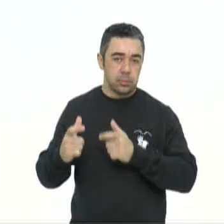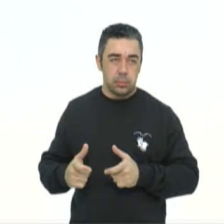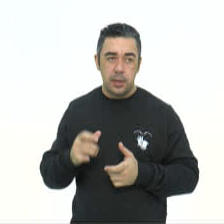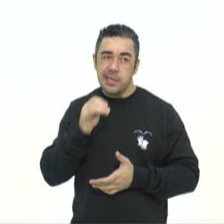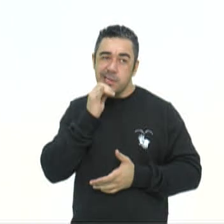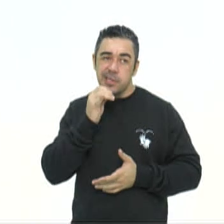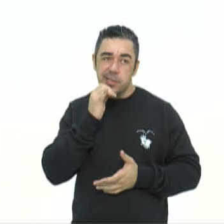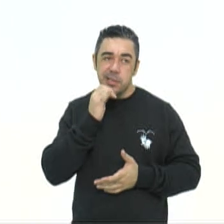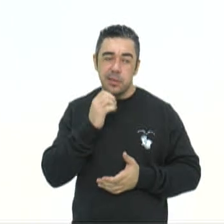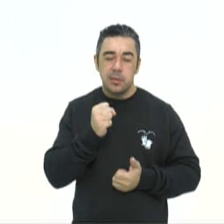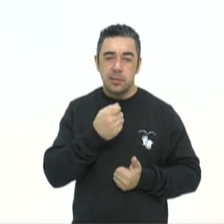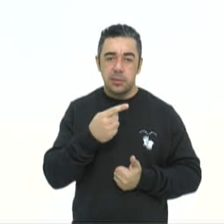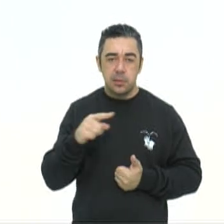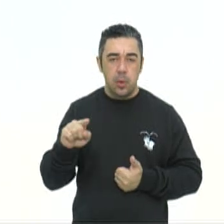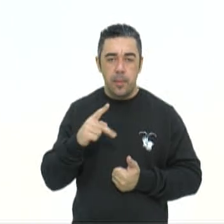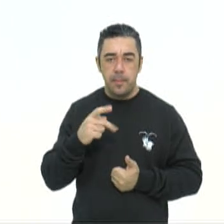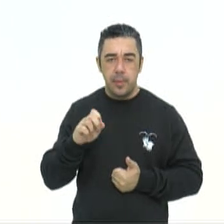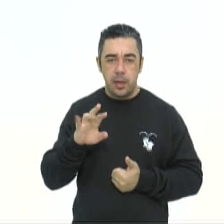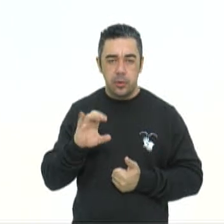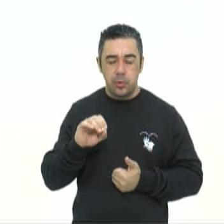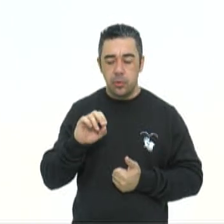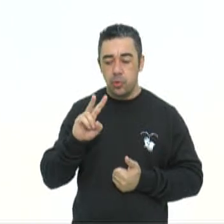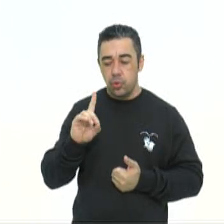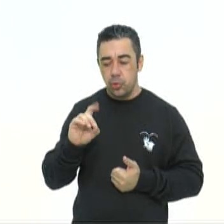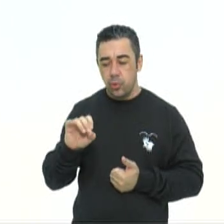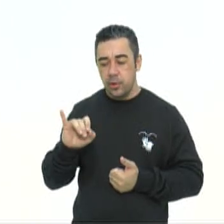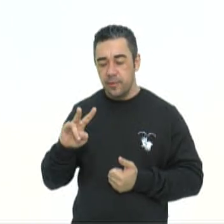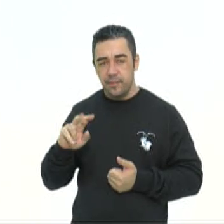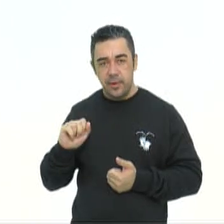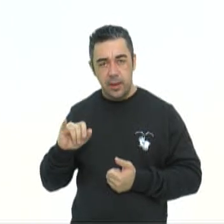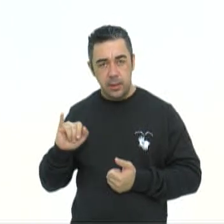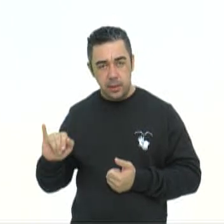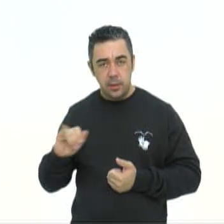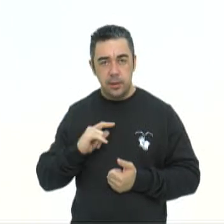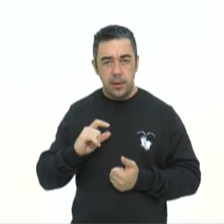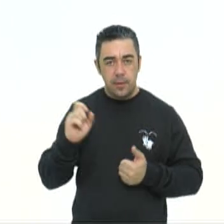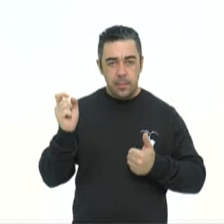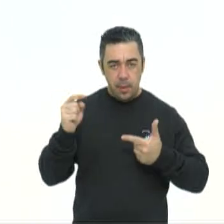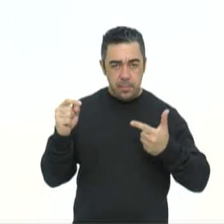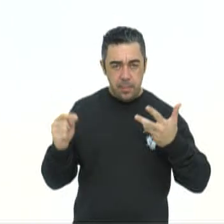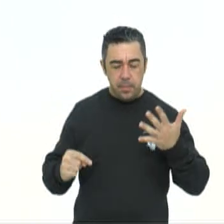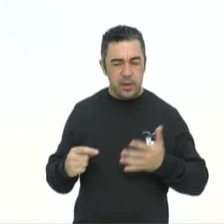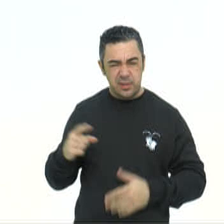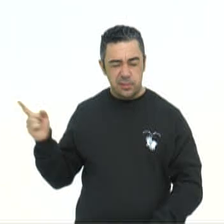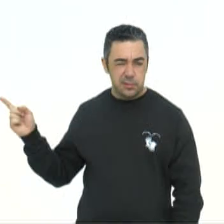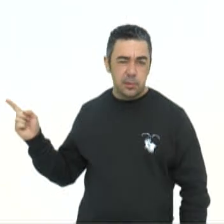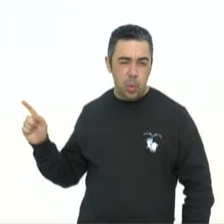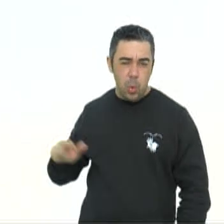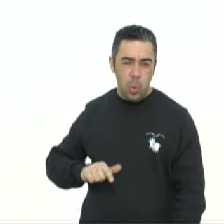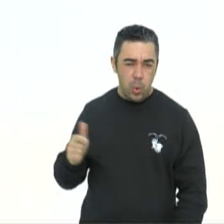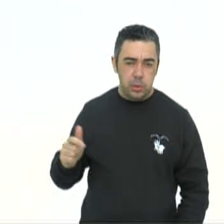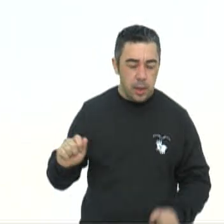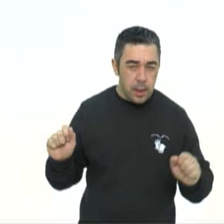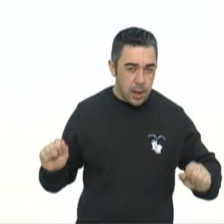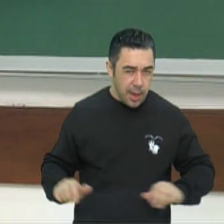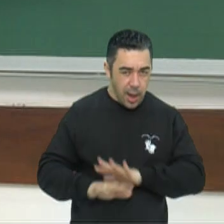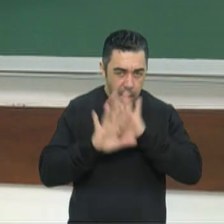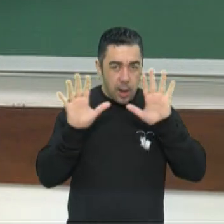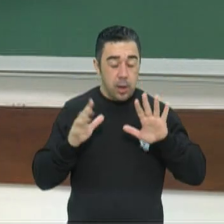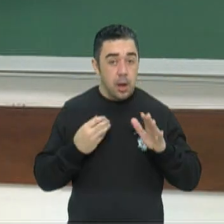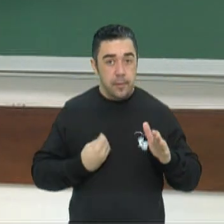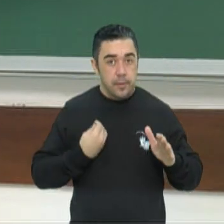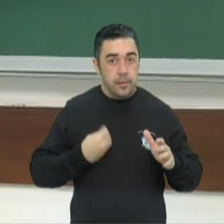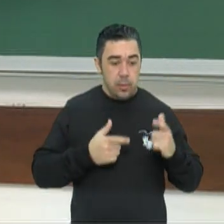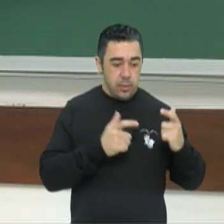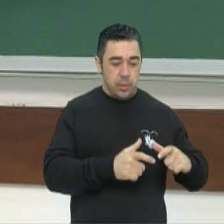por exemplo São Pedro do Ivaí, Fênix, São João do Ivaí, Ivaiporã, entre outros, tá, gente? Então, para deixar bem claro que habitaram